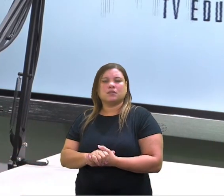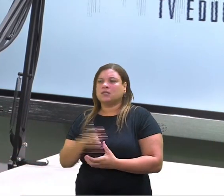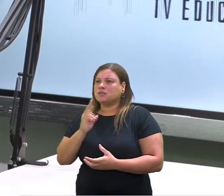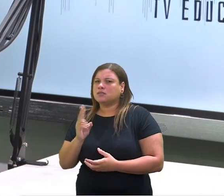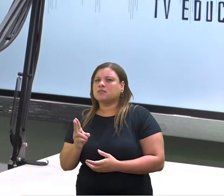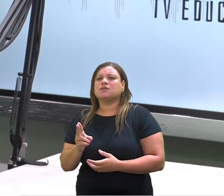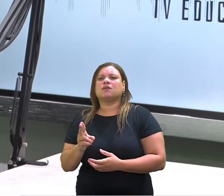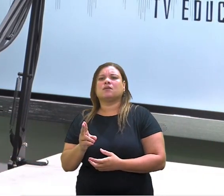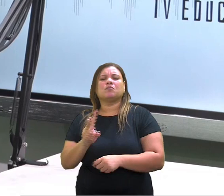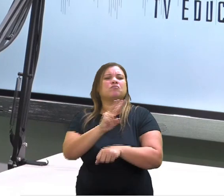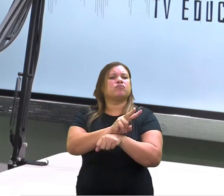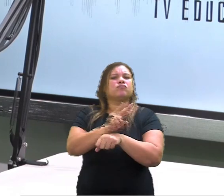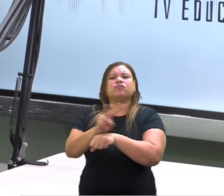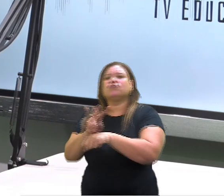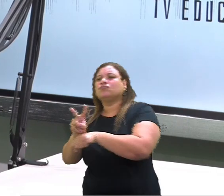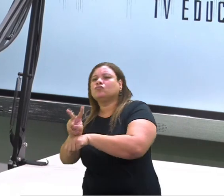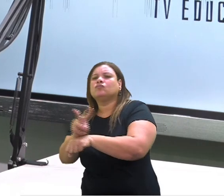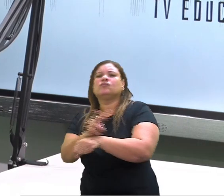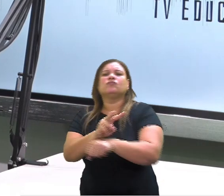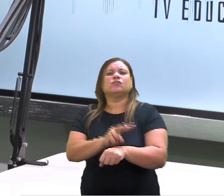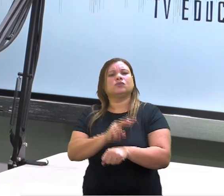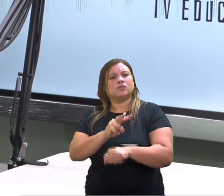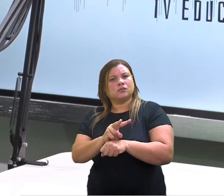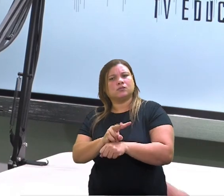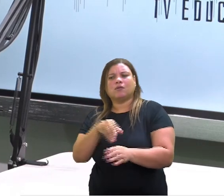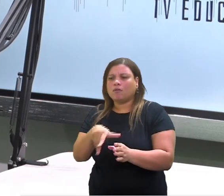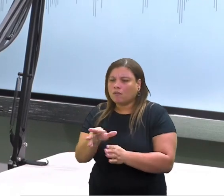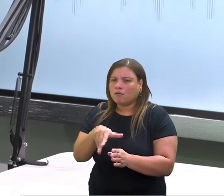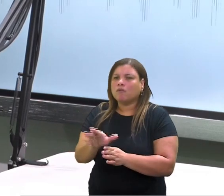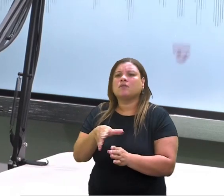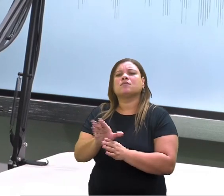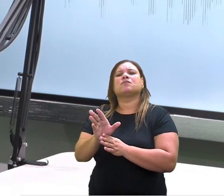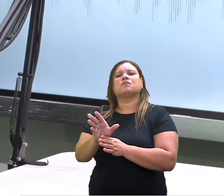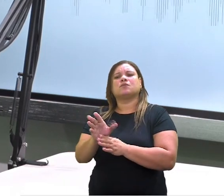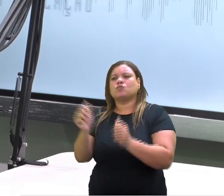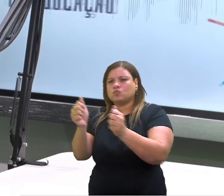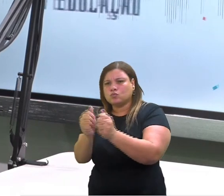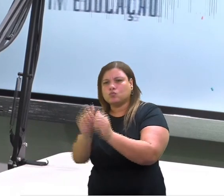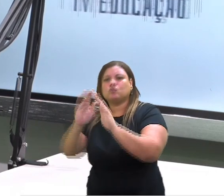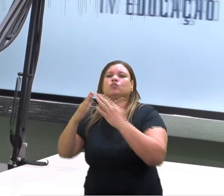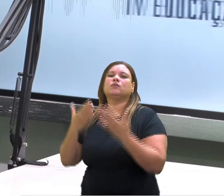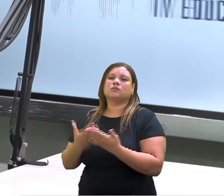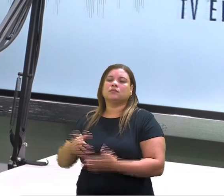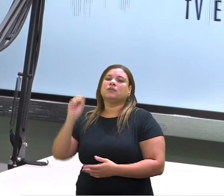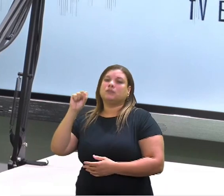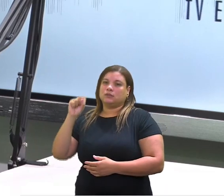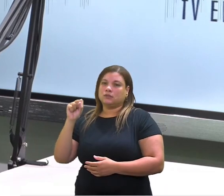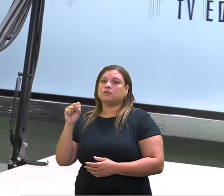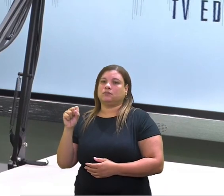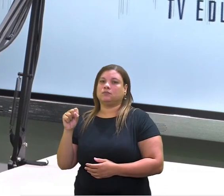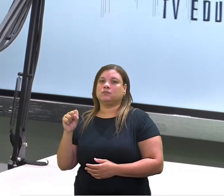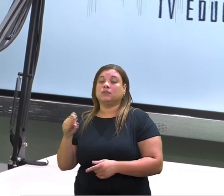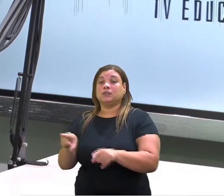das palestras que os militares oferecem lá dentro, e mais um que é o PM Mirim, onde crianças elas